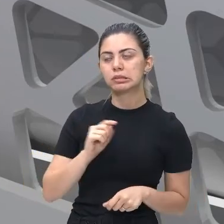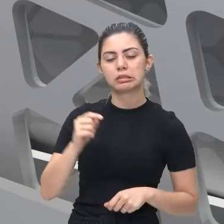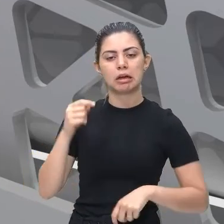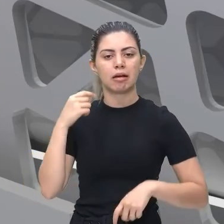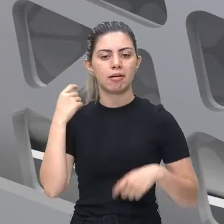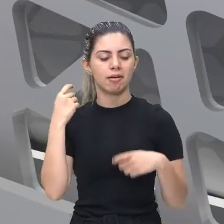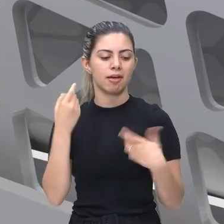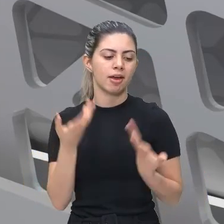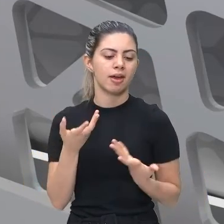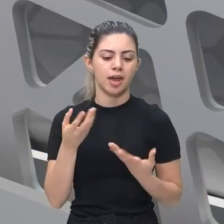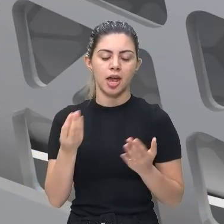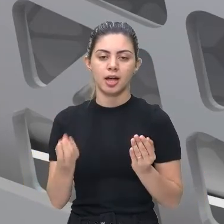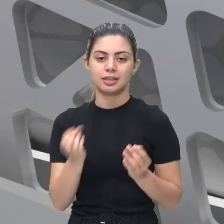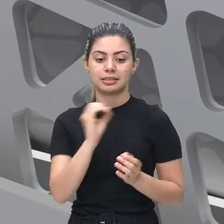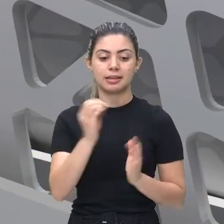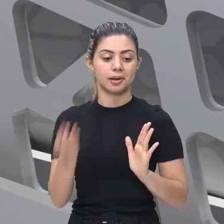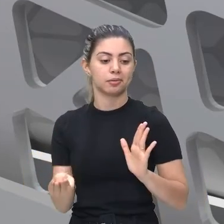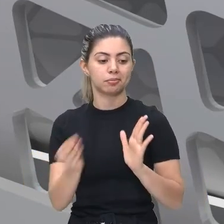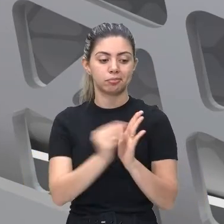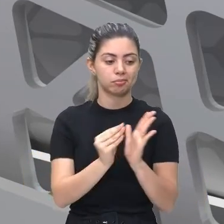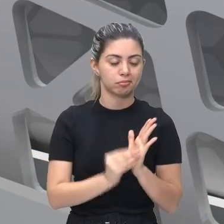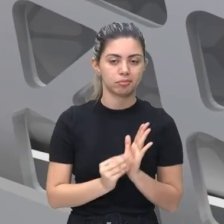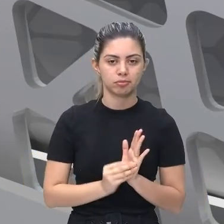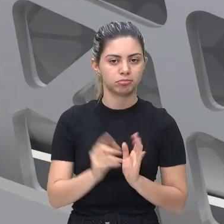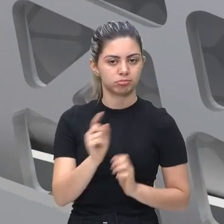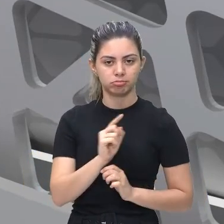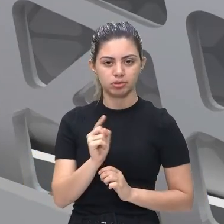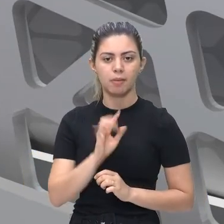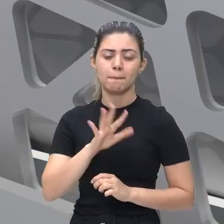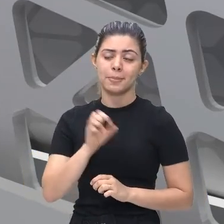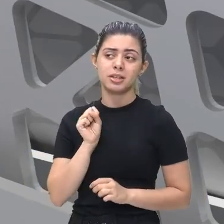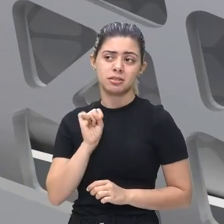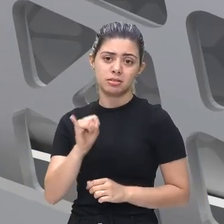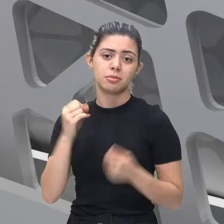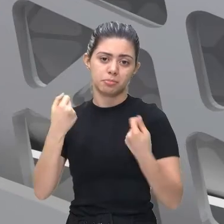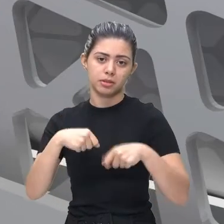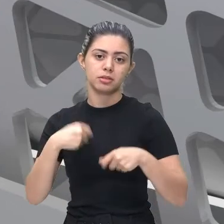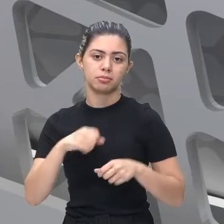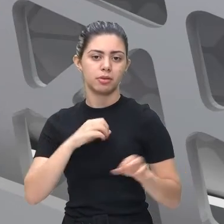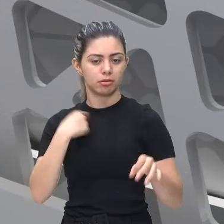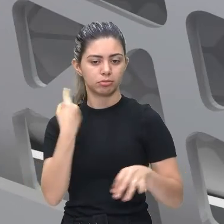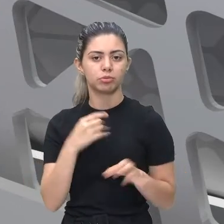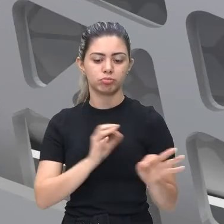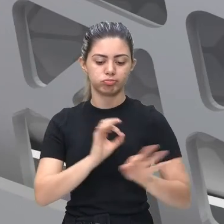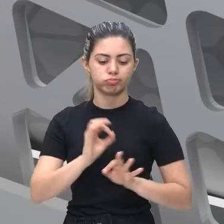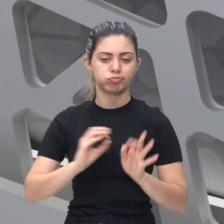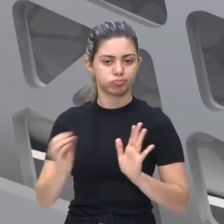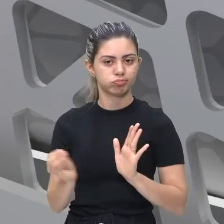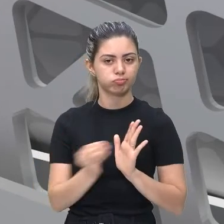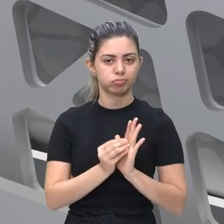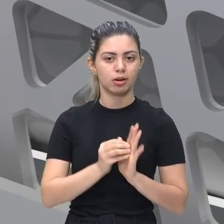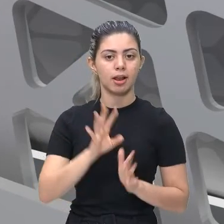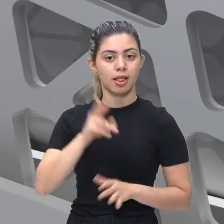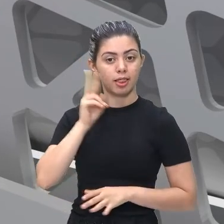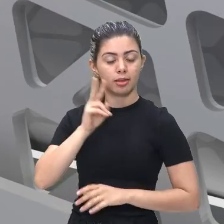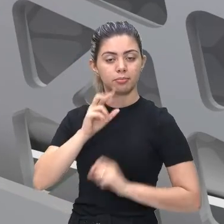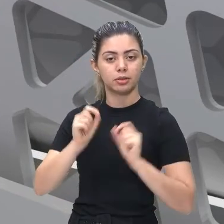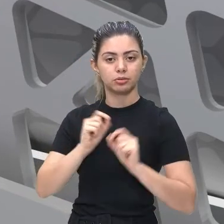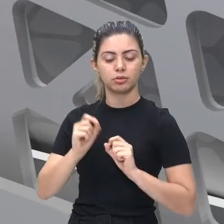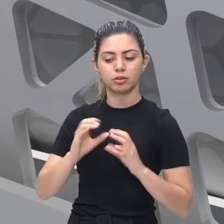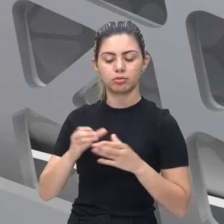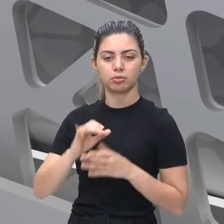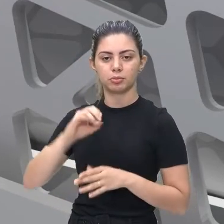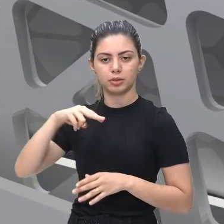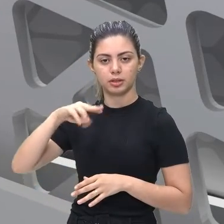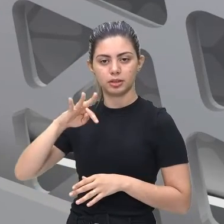em acrescentar, ele já vem arrumado. Mas se houver necessidade, nós arrumamos. Lembrando que parte inteira,